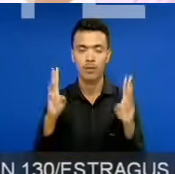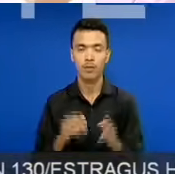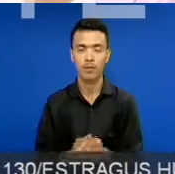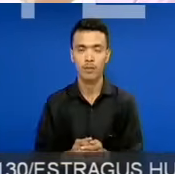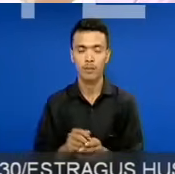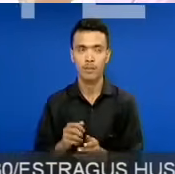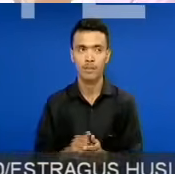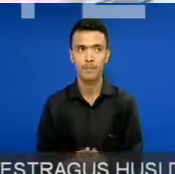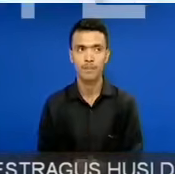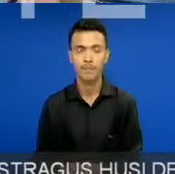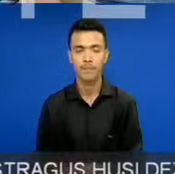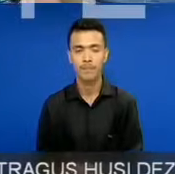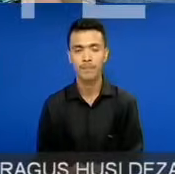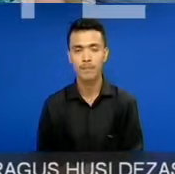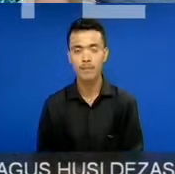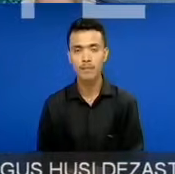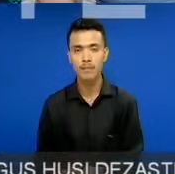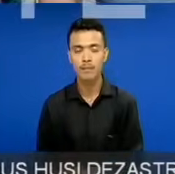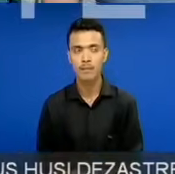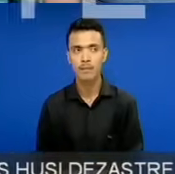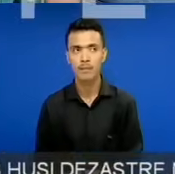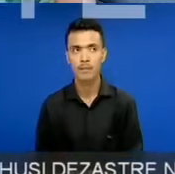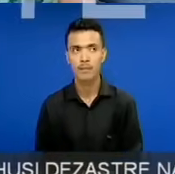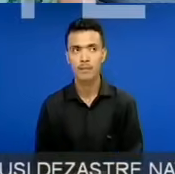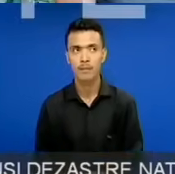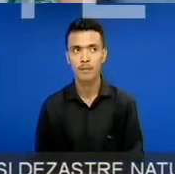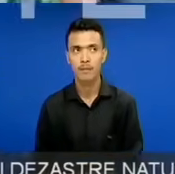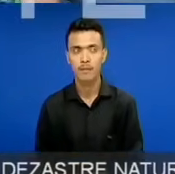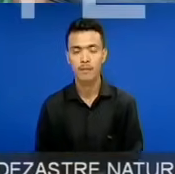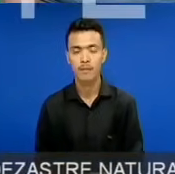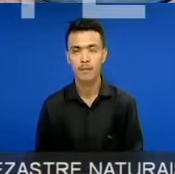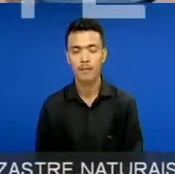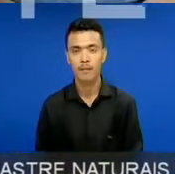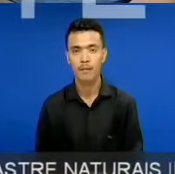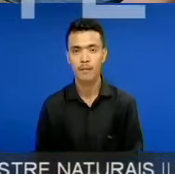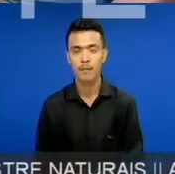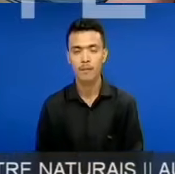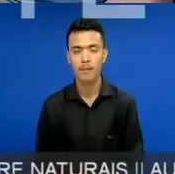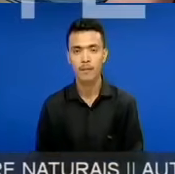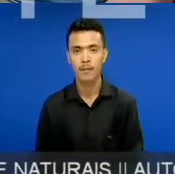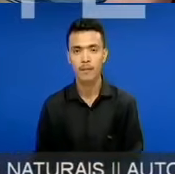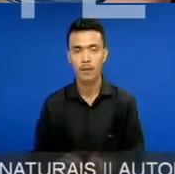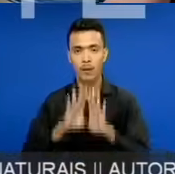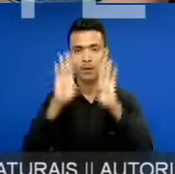komdar front timeron ne itani menisa kare loke bakarta karosa kamu tok